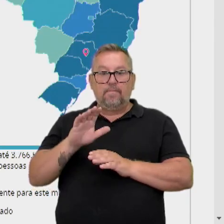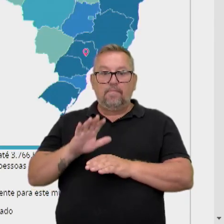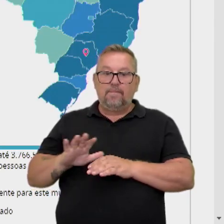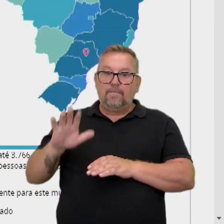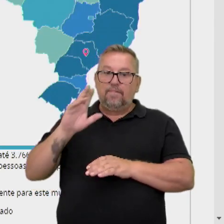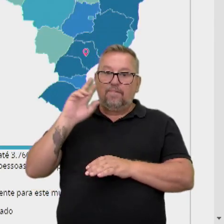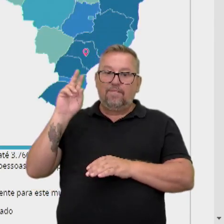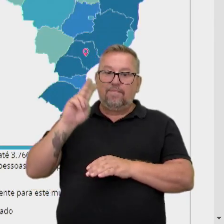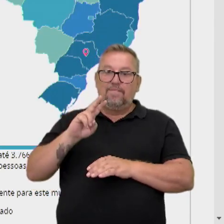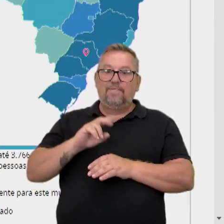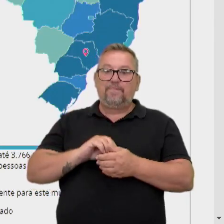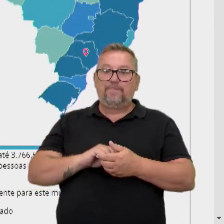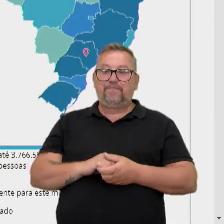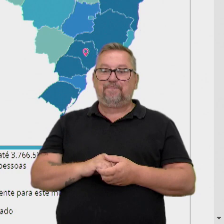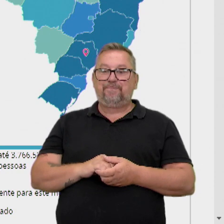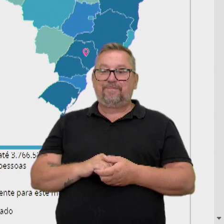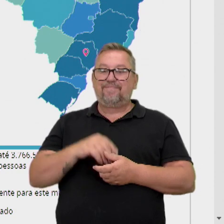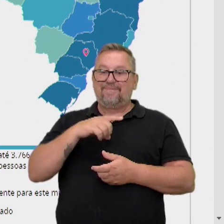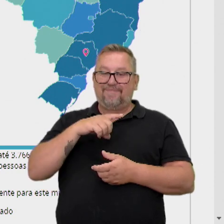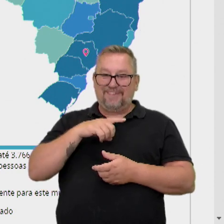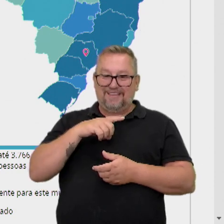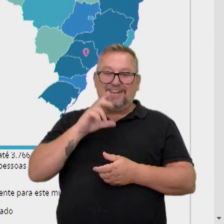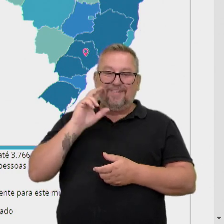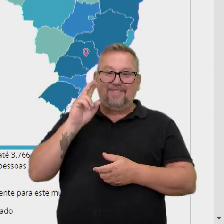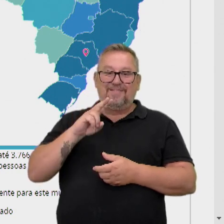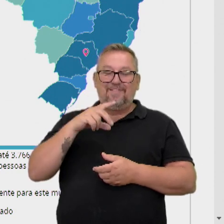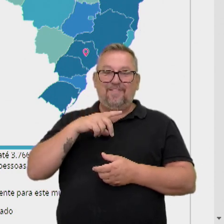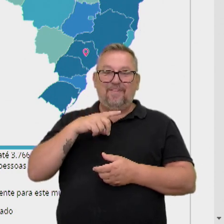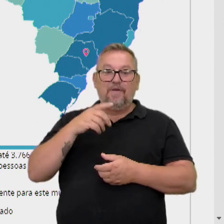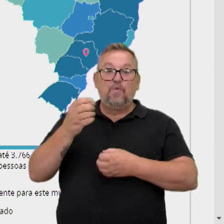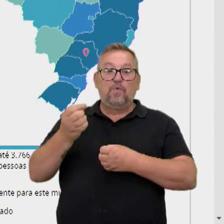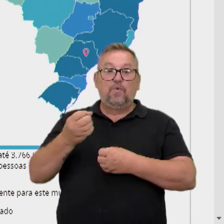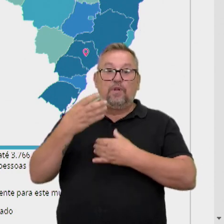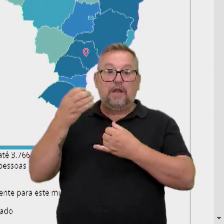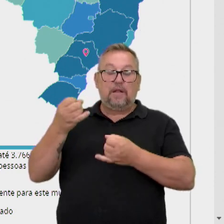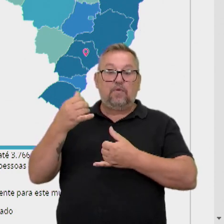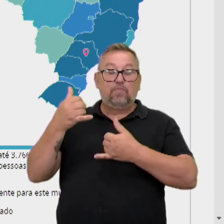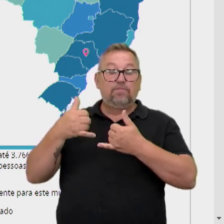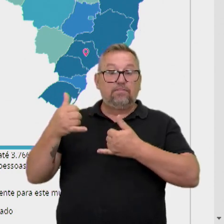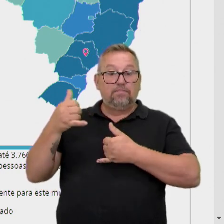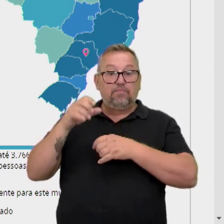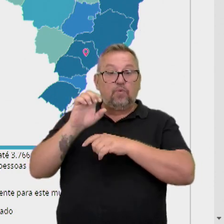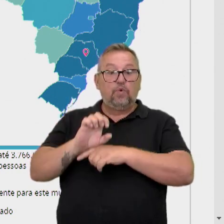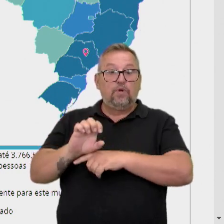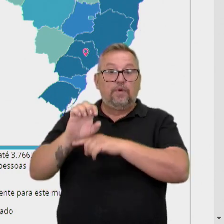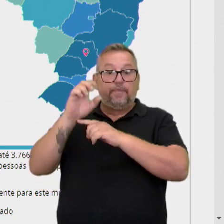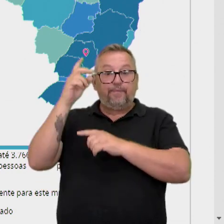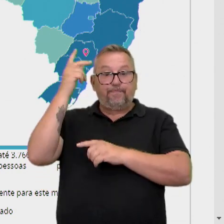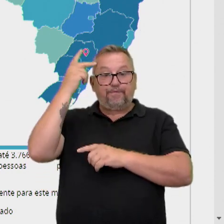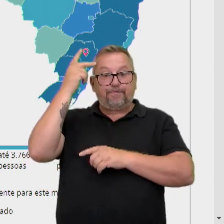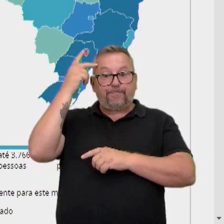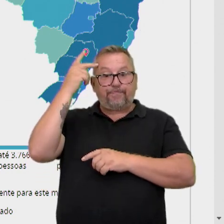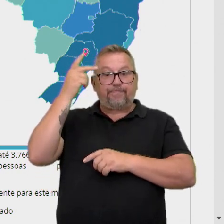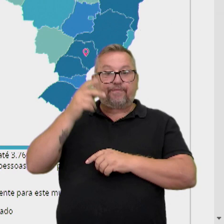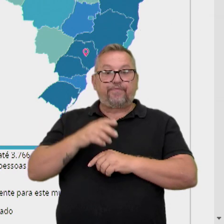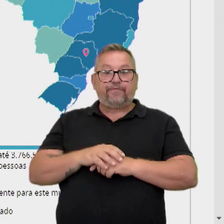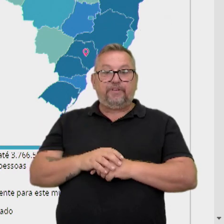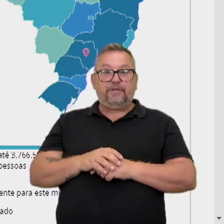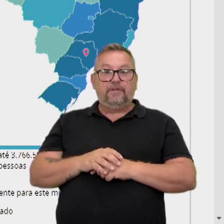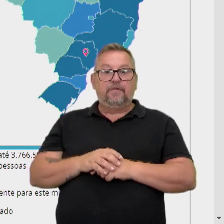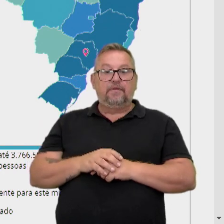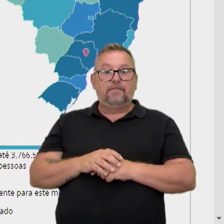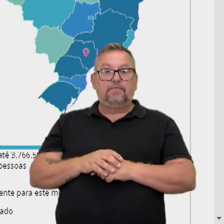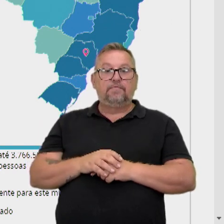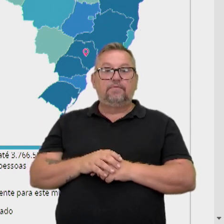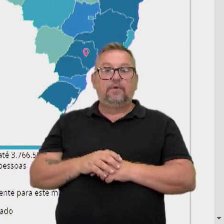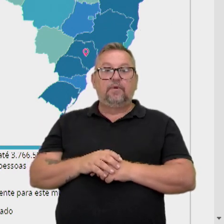São Paulo, aí, pronto, abriu aí, ó, tá vendo? Então nós temos aí dados do estado de São Paulo, tá certo? Então quem nasce aí no